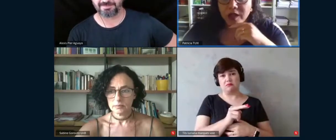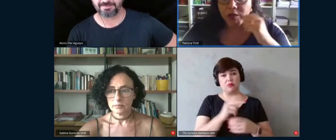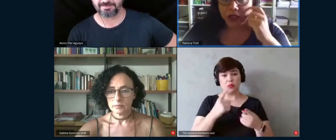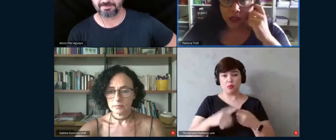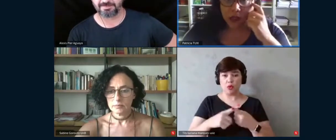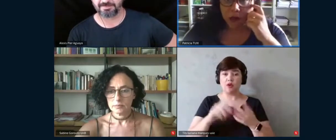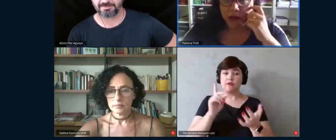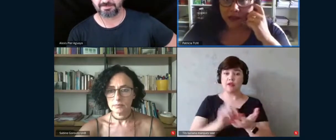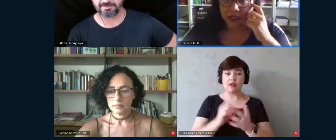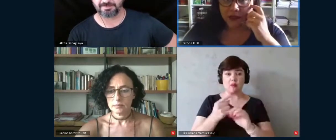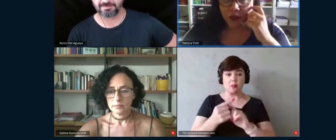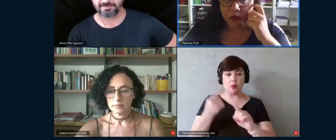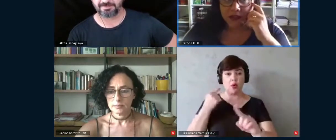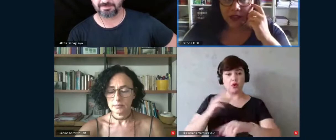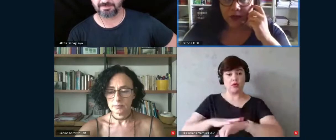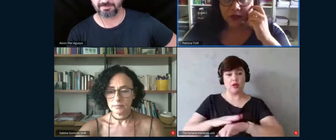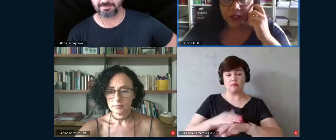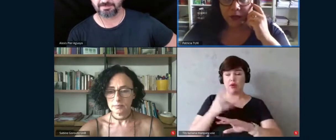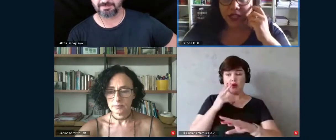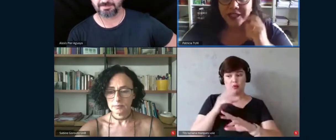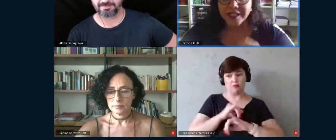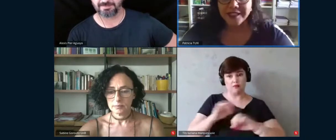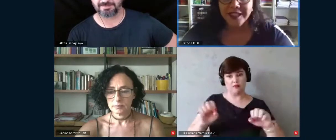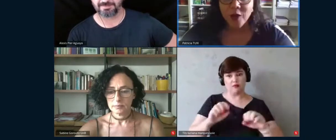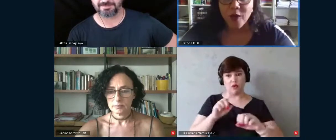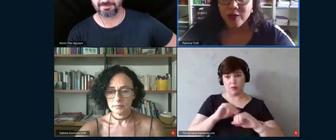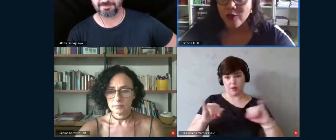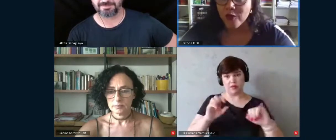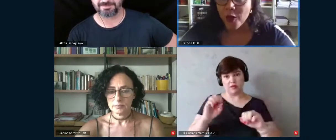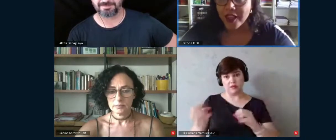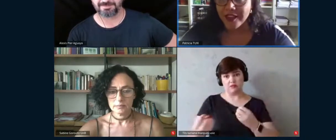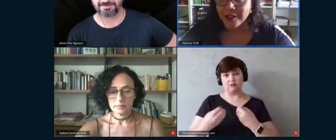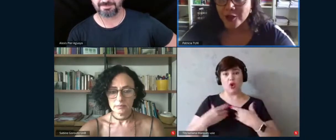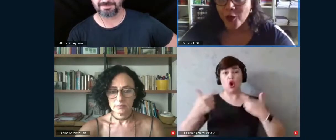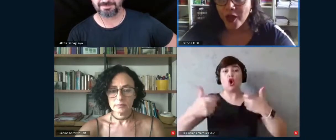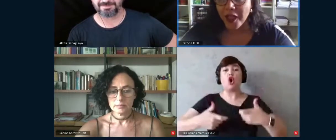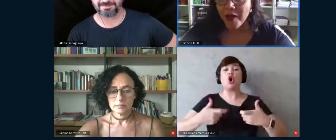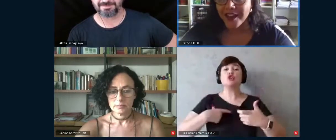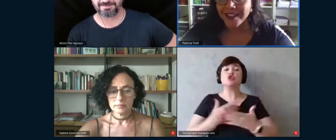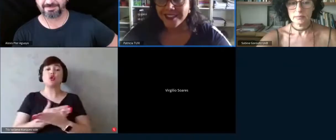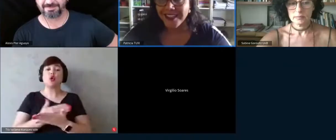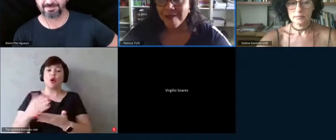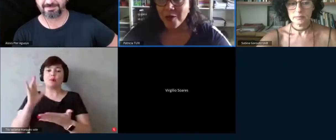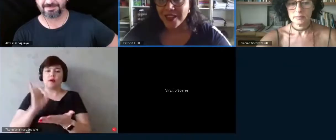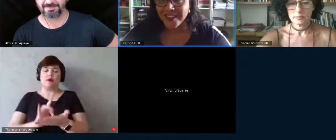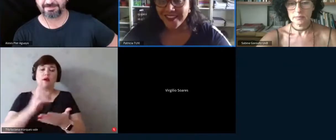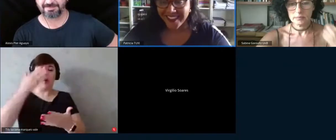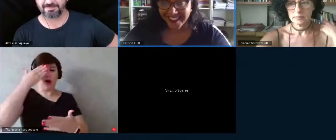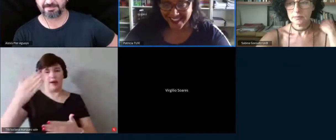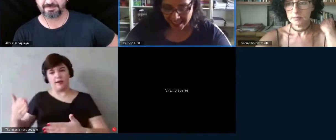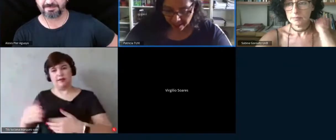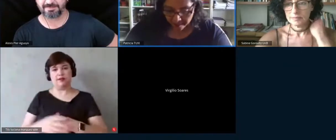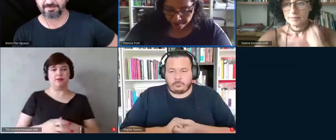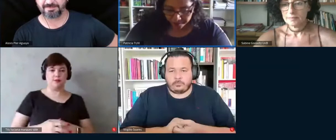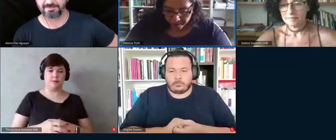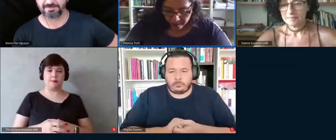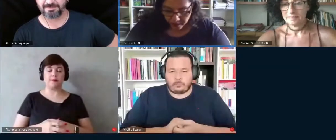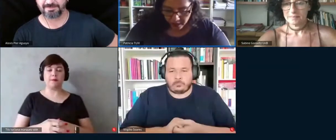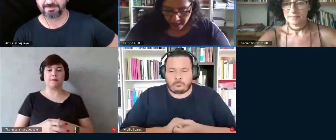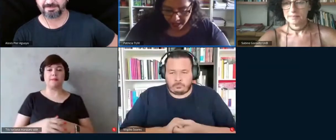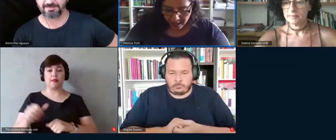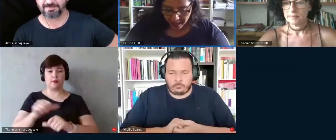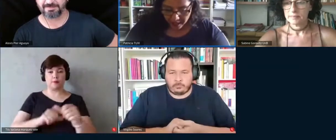há pouco tempo atrás eu também passei essa informação. Se você puder até dizer quando foi que iniciou, eu agradeceria muito.